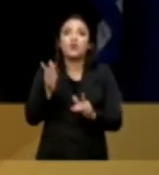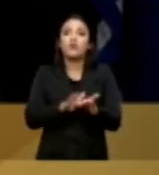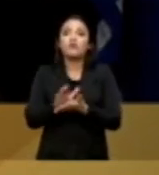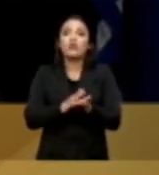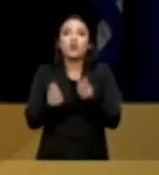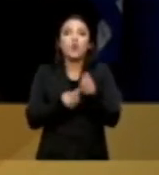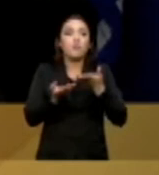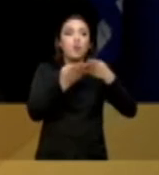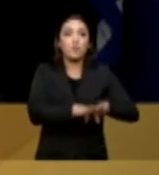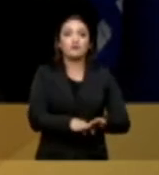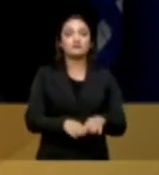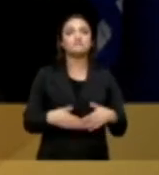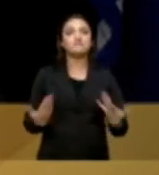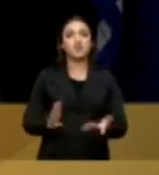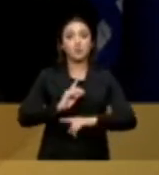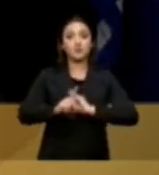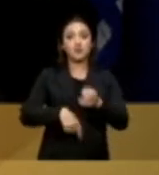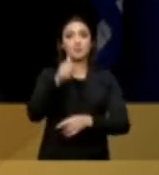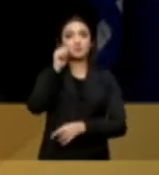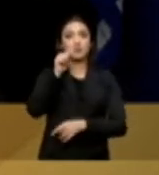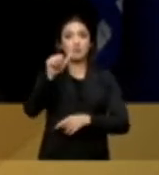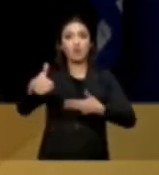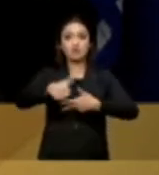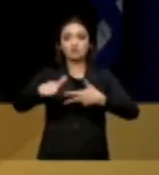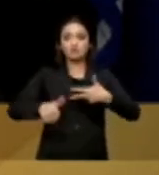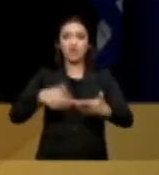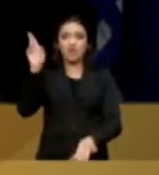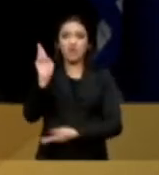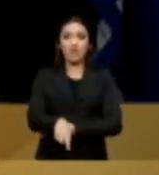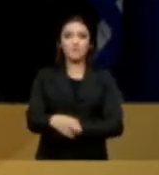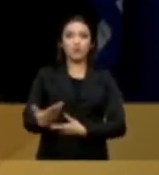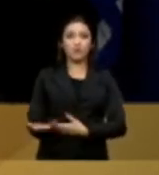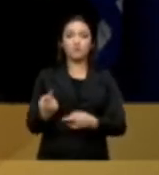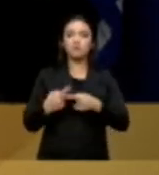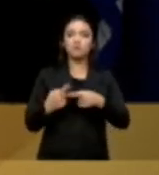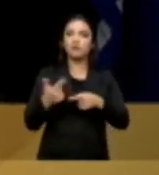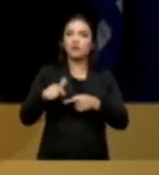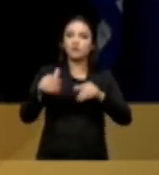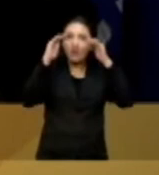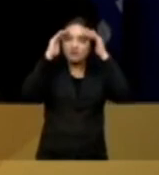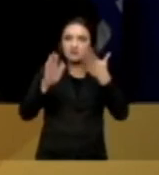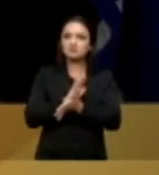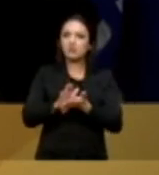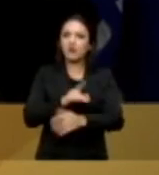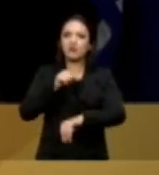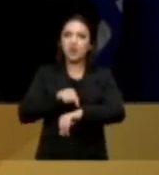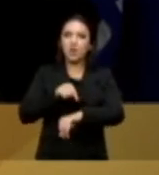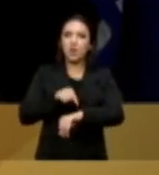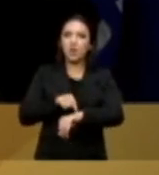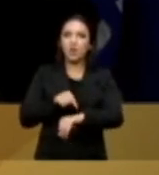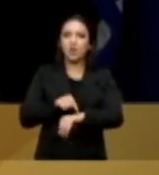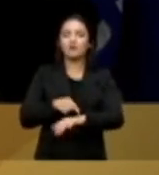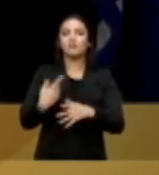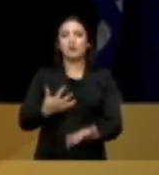obstante, a servidora foi reprovada no estágio probatório por descumprimento do dever de assiduidade, por ausências no horário noturno